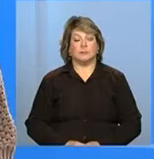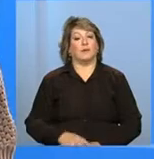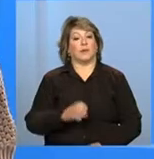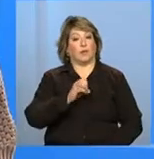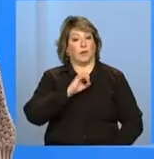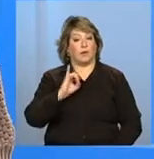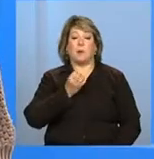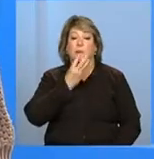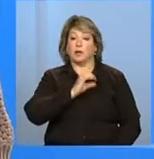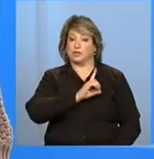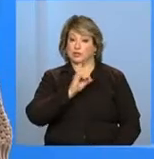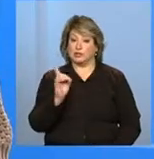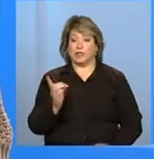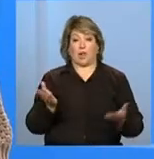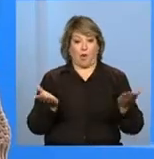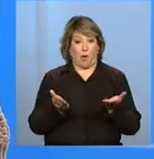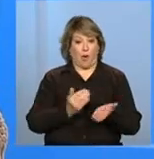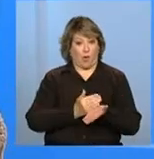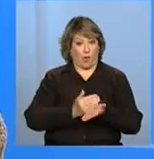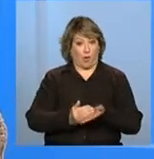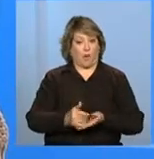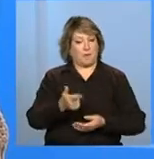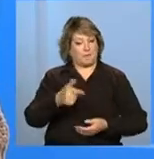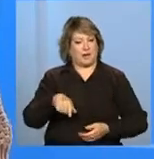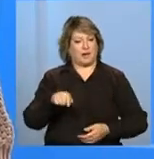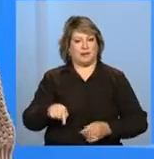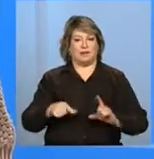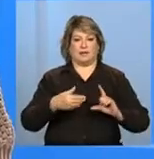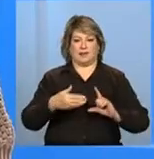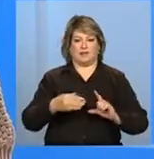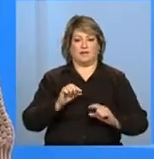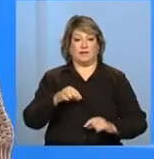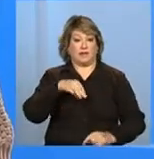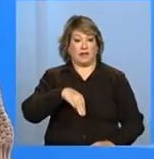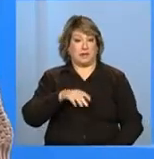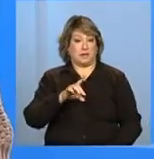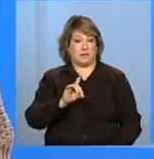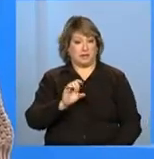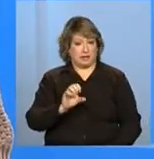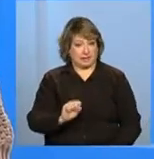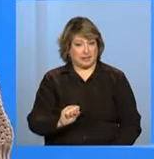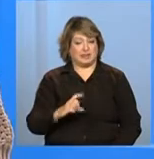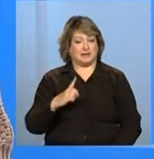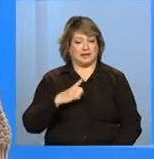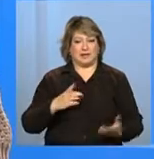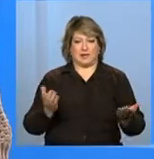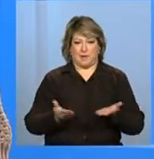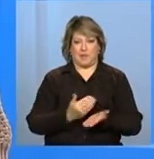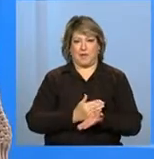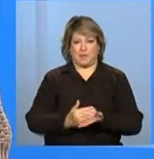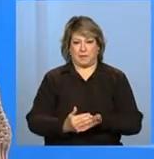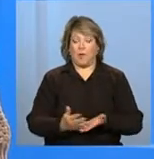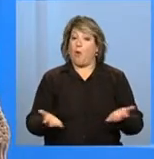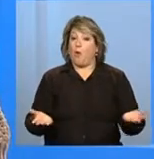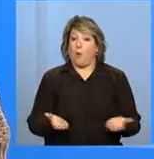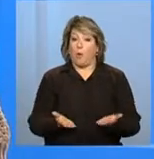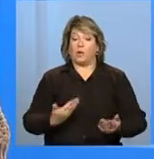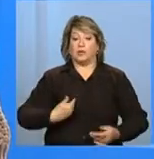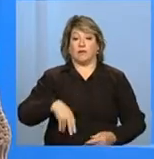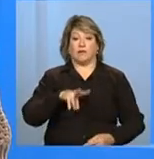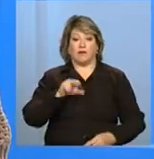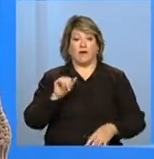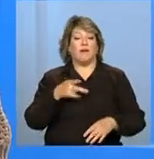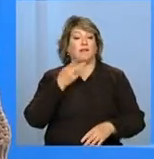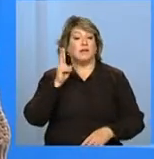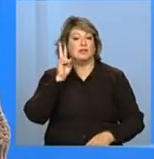Olá, bom dia. Está no ar mais uma teleconferência do Ministério do Desenvolvimento Social e Combate à Fome. Hoje nós vamos falar